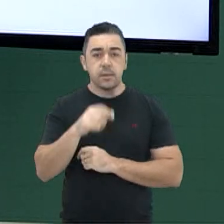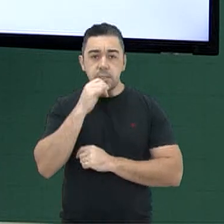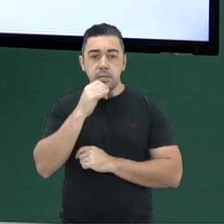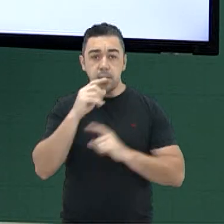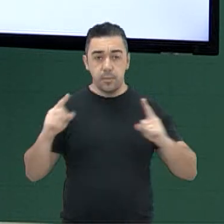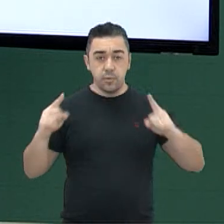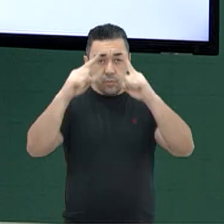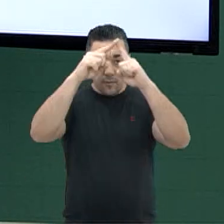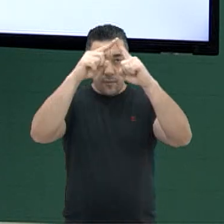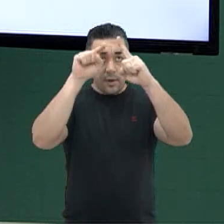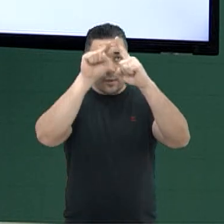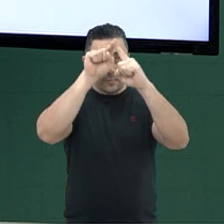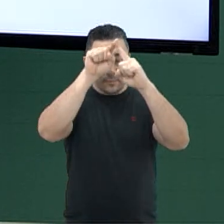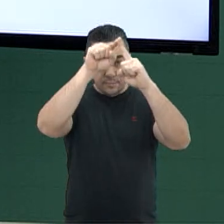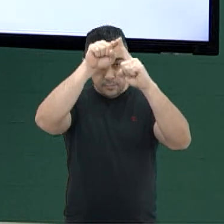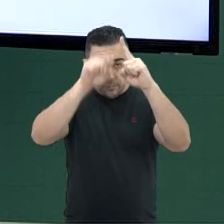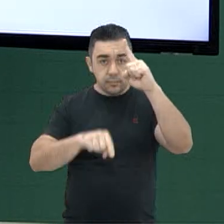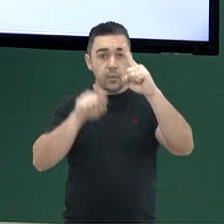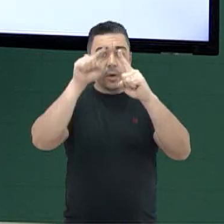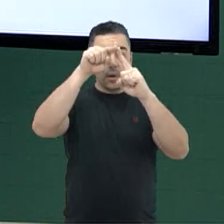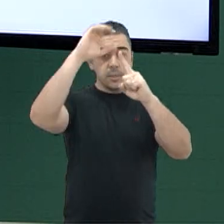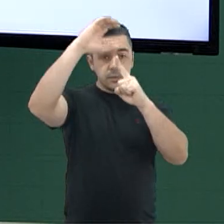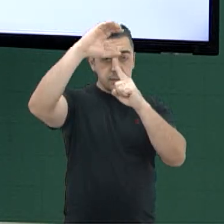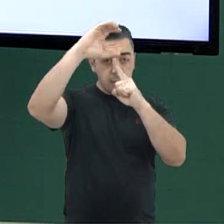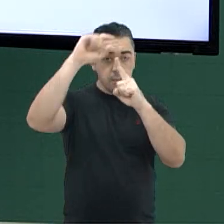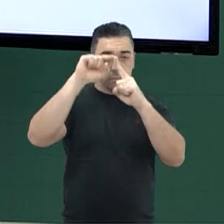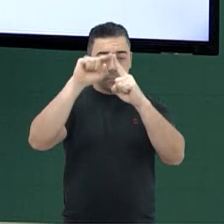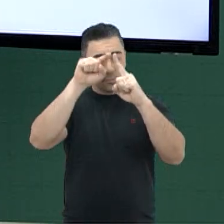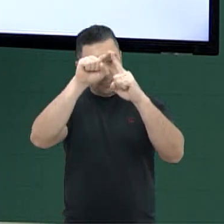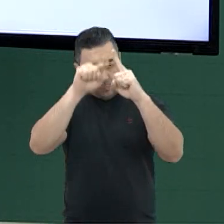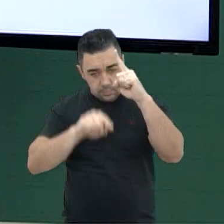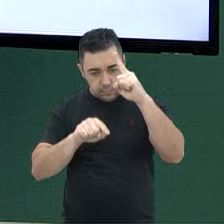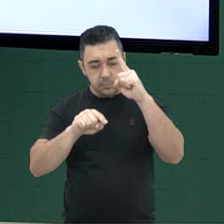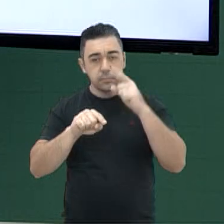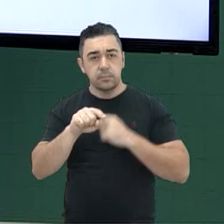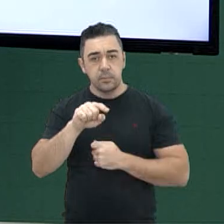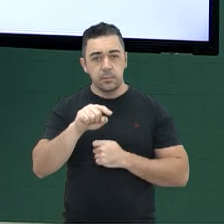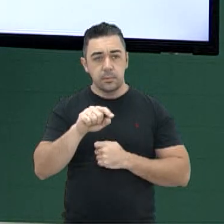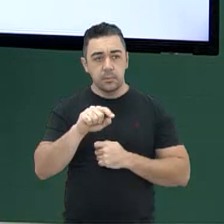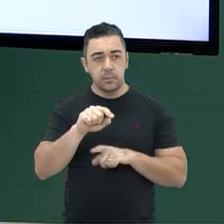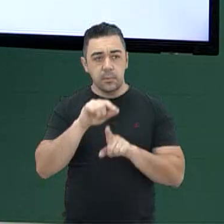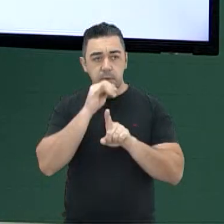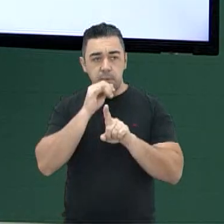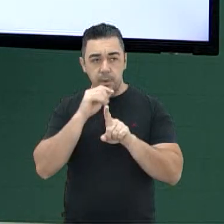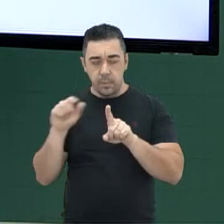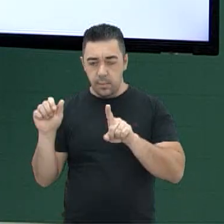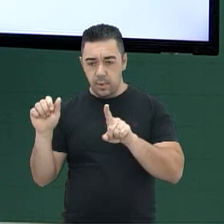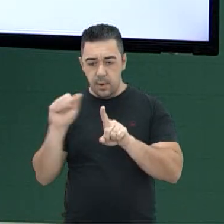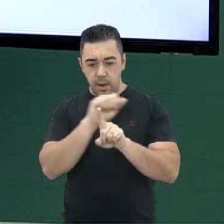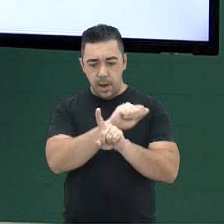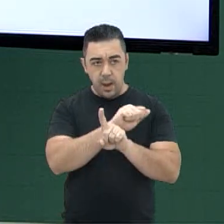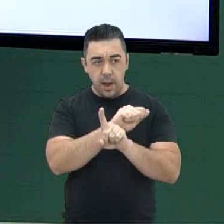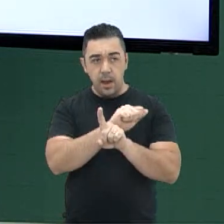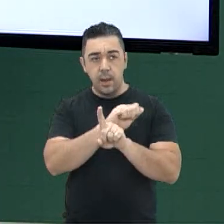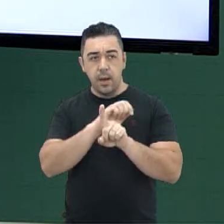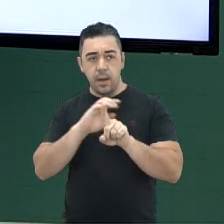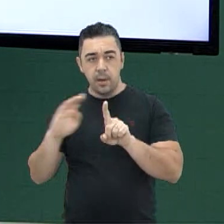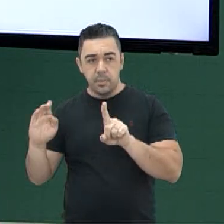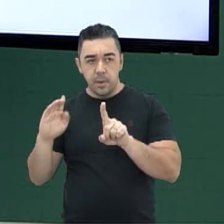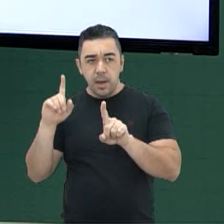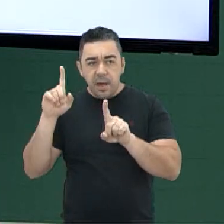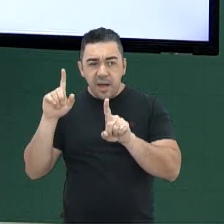do vértice C do triângulo, com a base dele, AB, vai ser uma altura? Ele